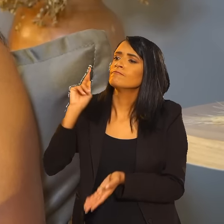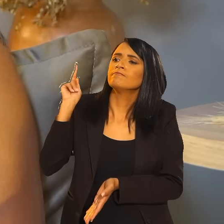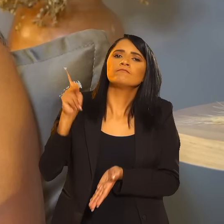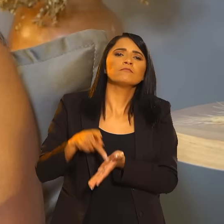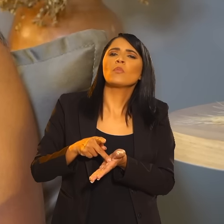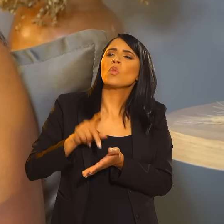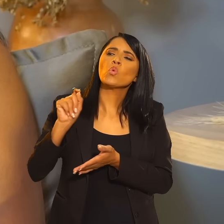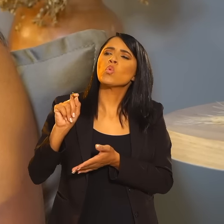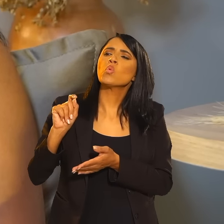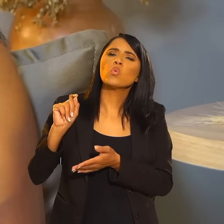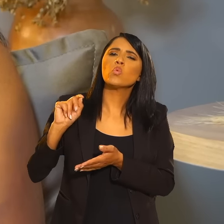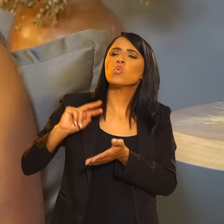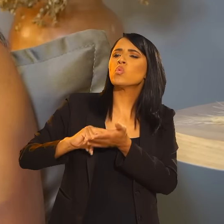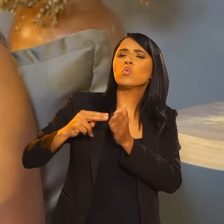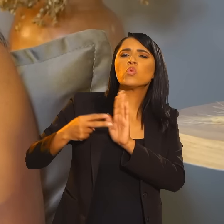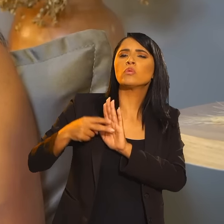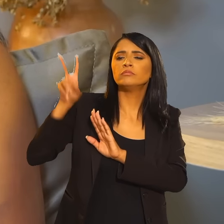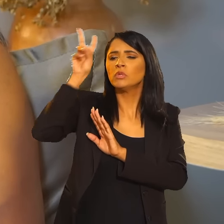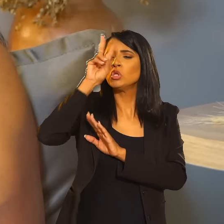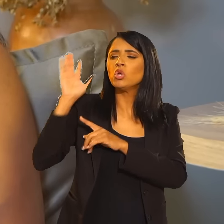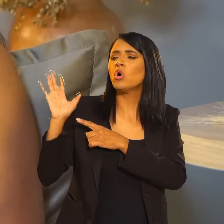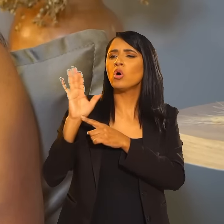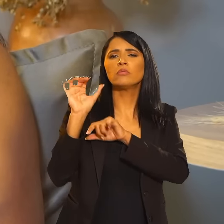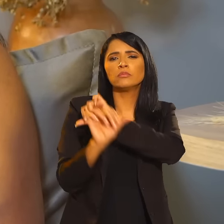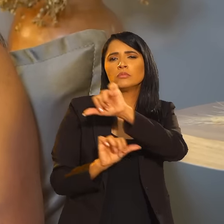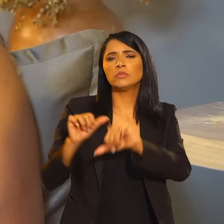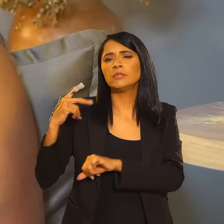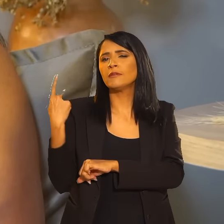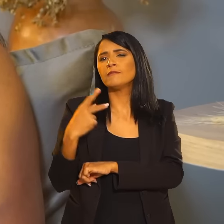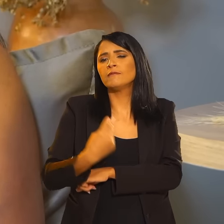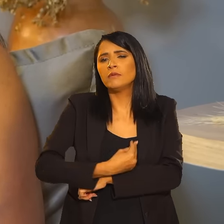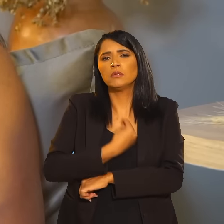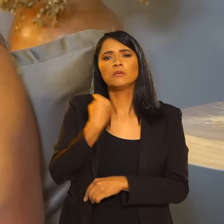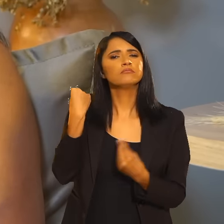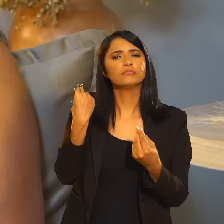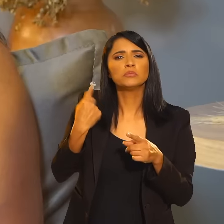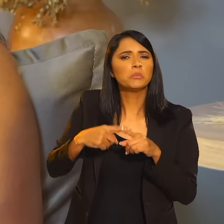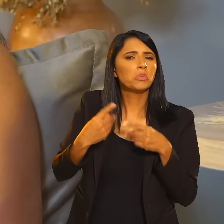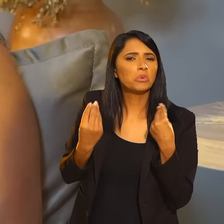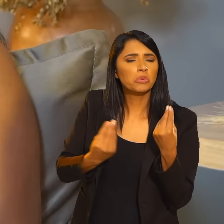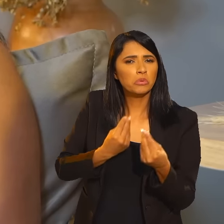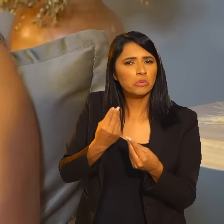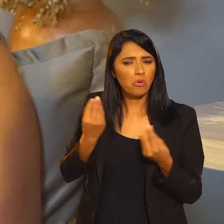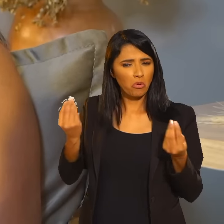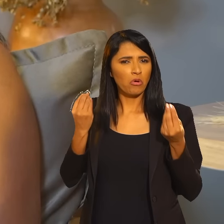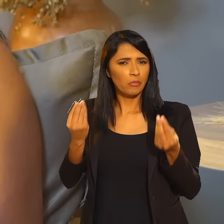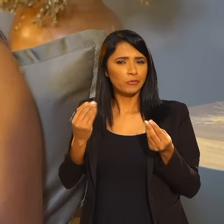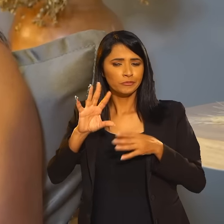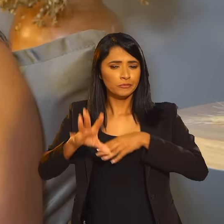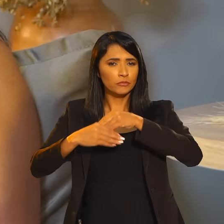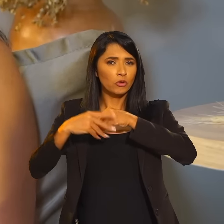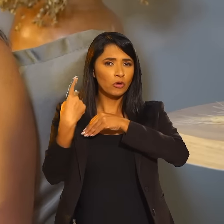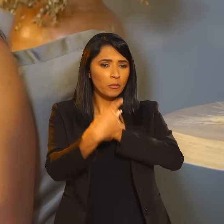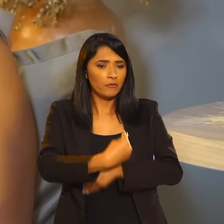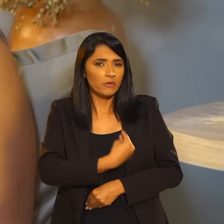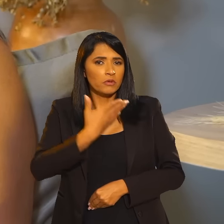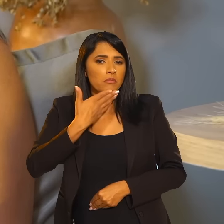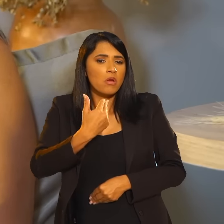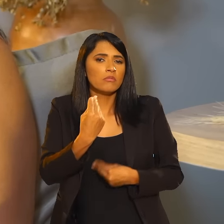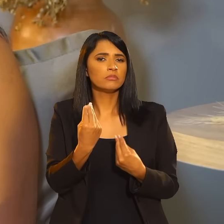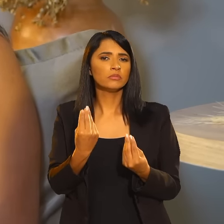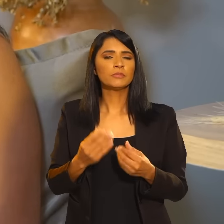de verdade o que aquela história ia modificar a vida delas, o que aquilo ali poderia acrescentar na